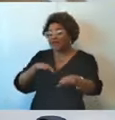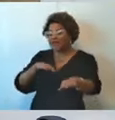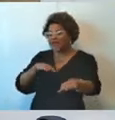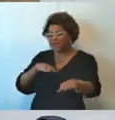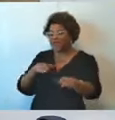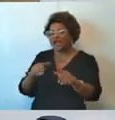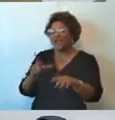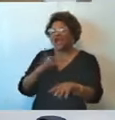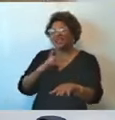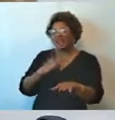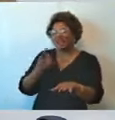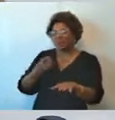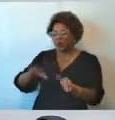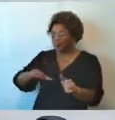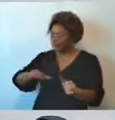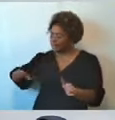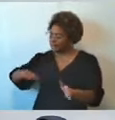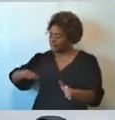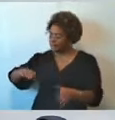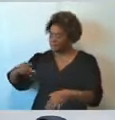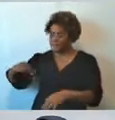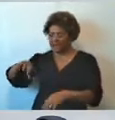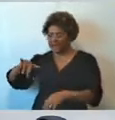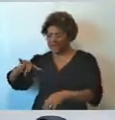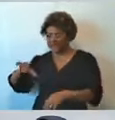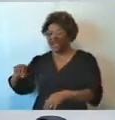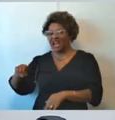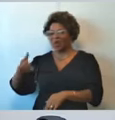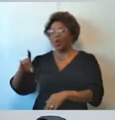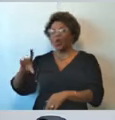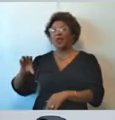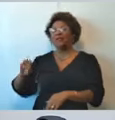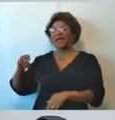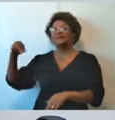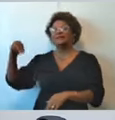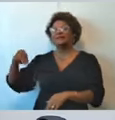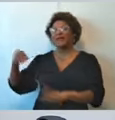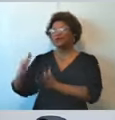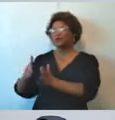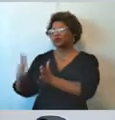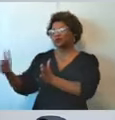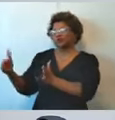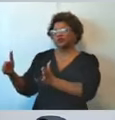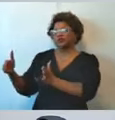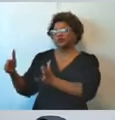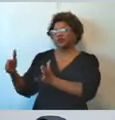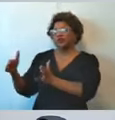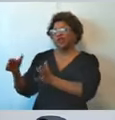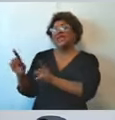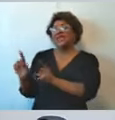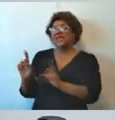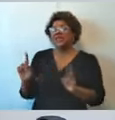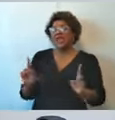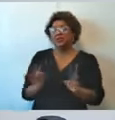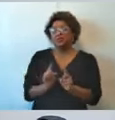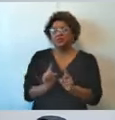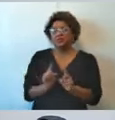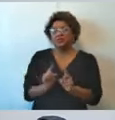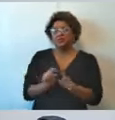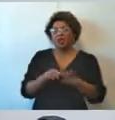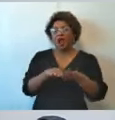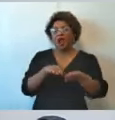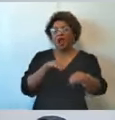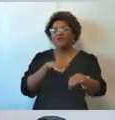feito a ciclovia em cima do passeio, mas comeu a faixa na rua. Então, ou seja, por que para a ciclovia tem um espaço e